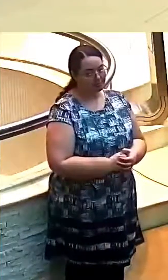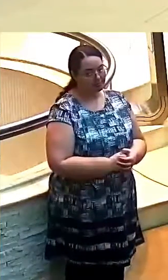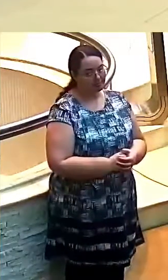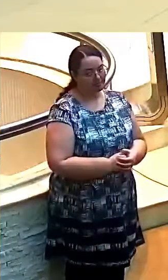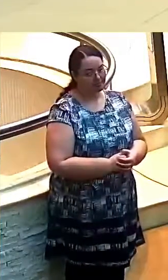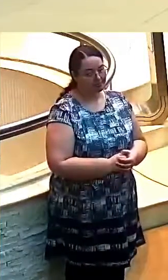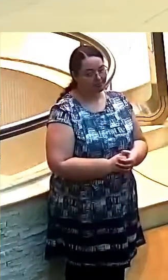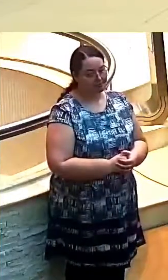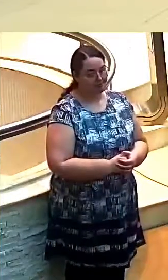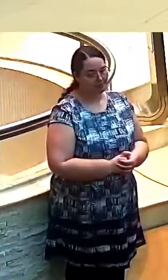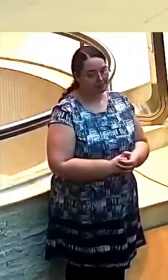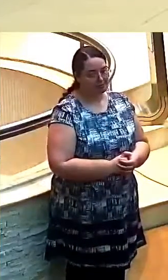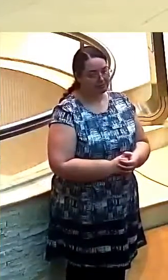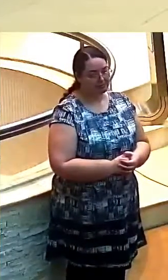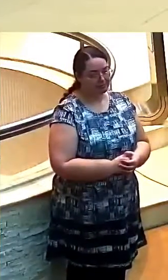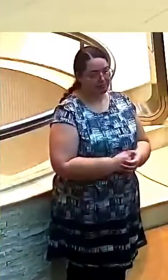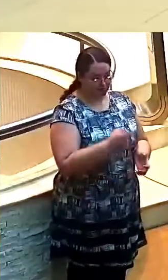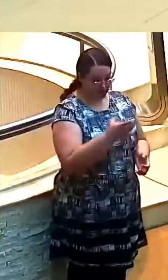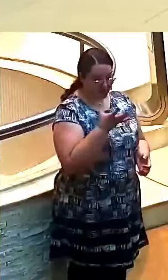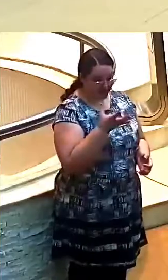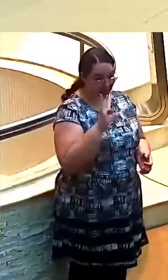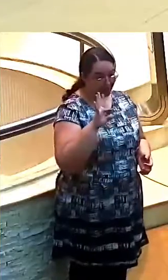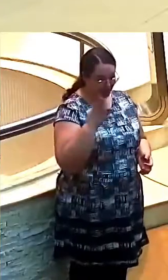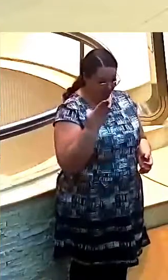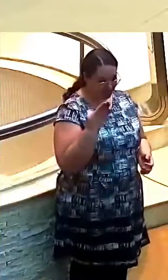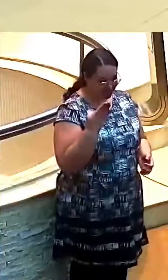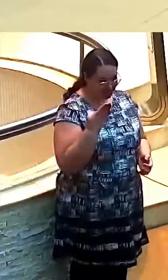então, Paulo está dizendo aqui, seguinte,